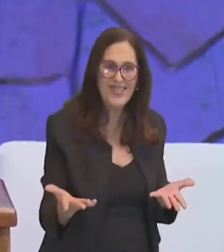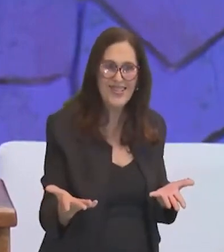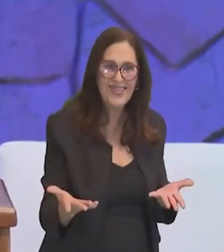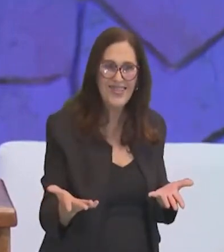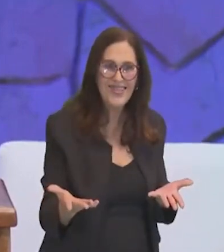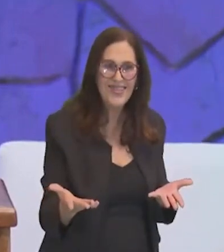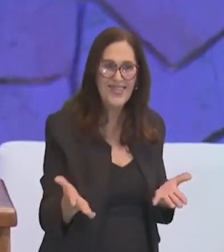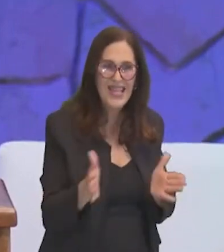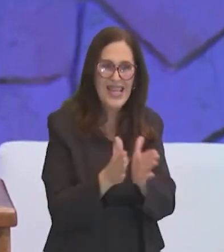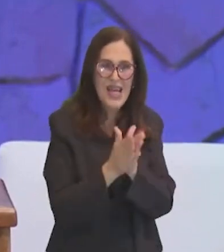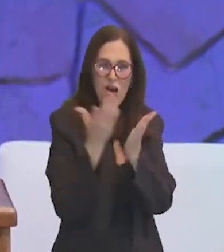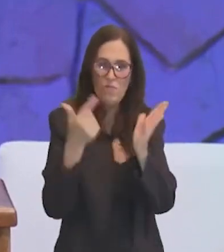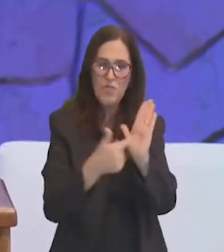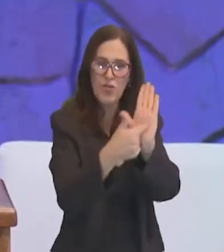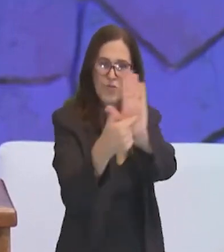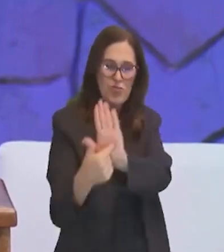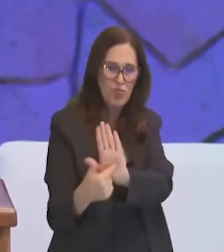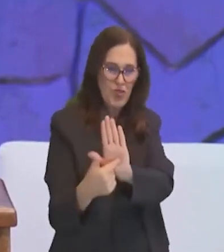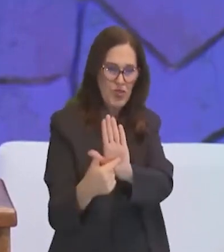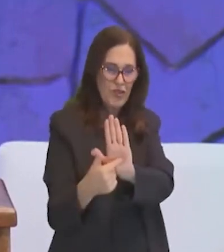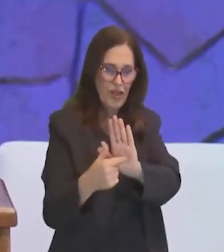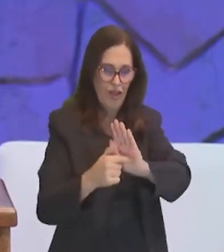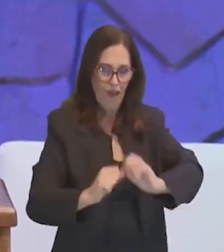E a Bíblia nos garante que isso vai nos encher.